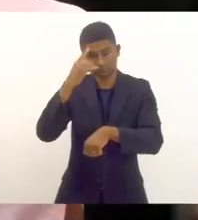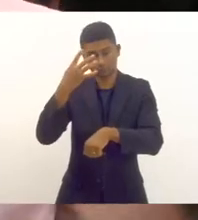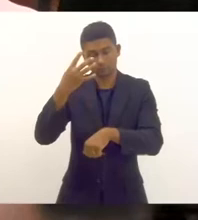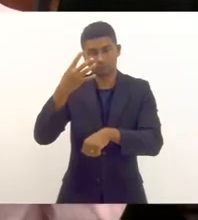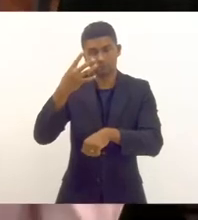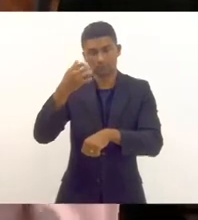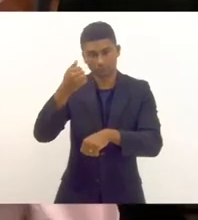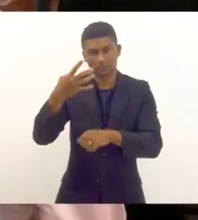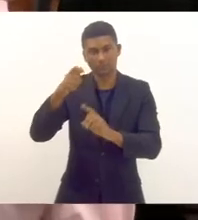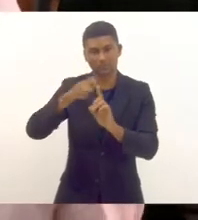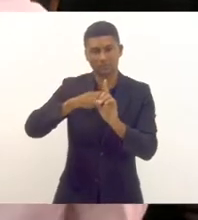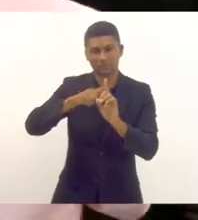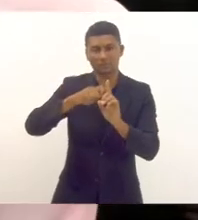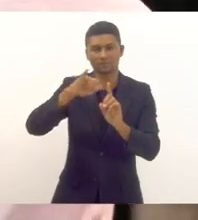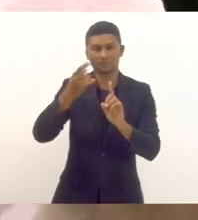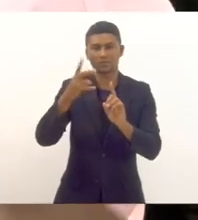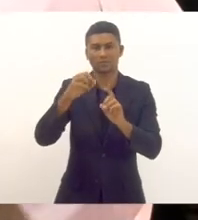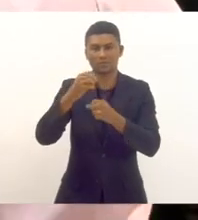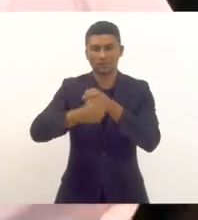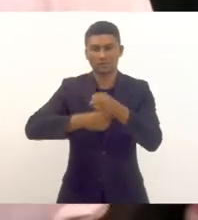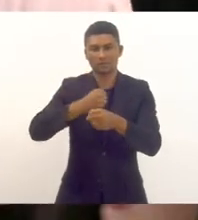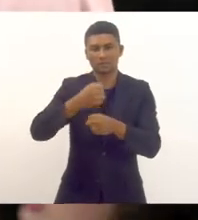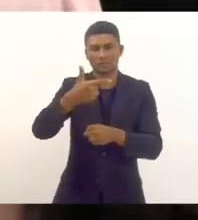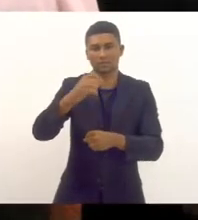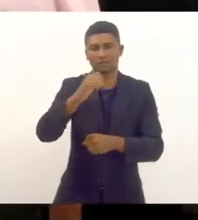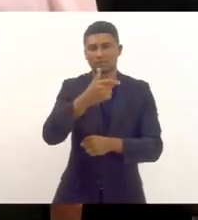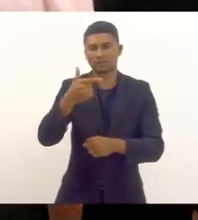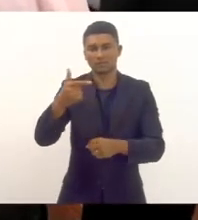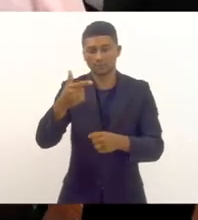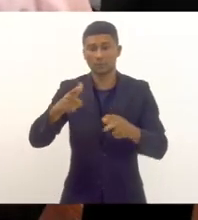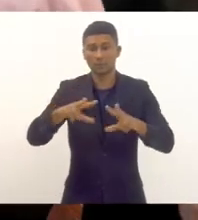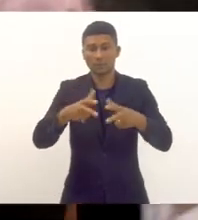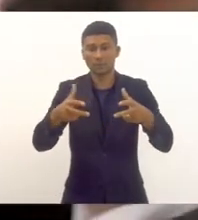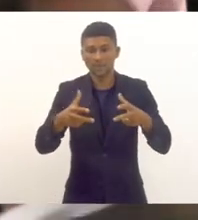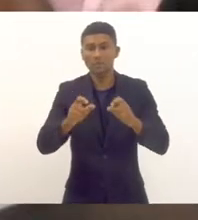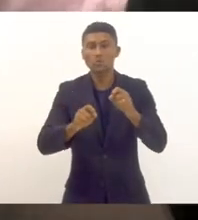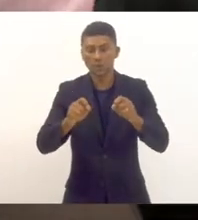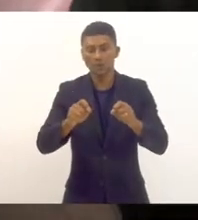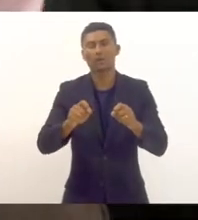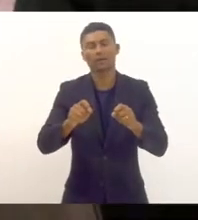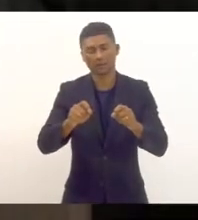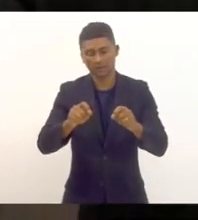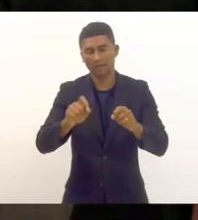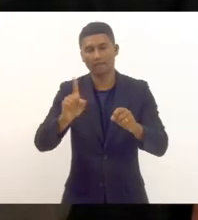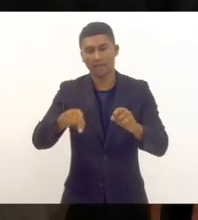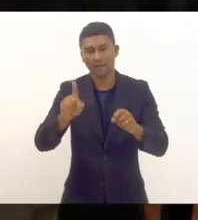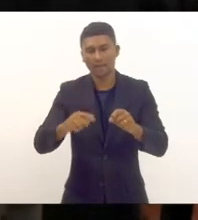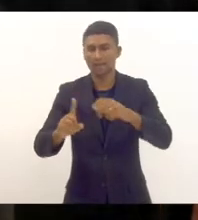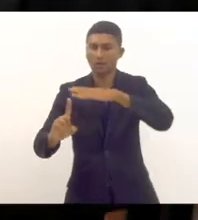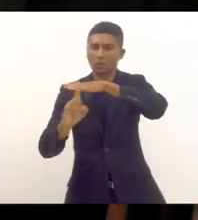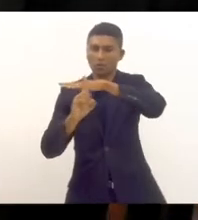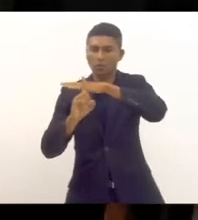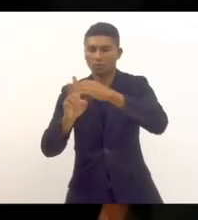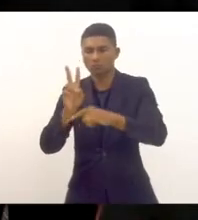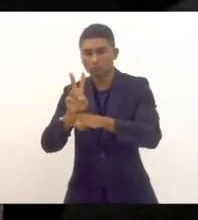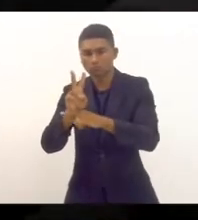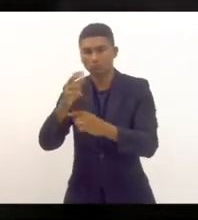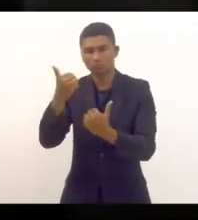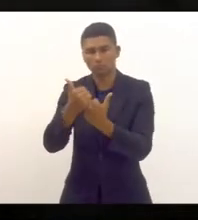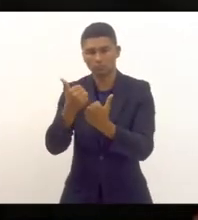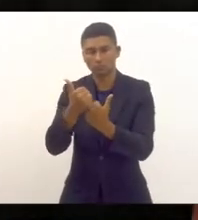22, na condição de presidente da Comissão de Defesa do Consumidor, declaro abertos os trabalhos da audiência pública